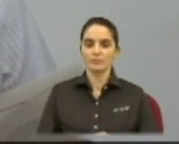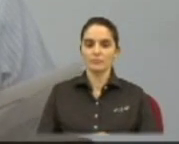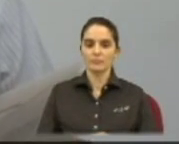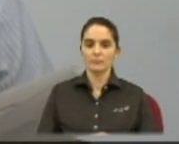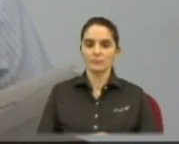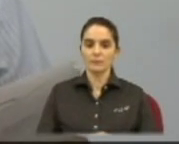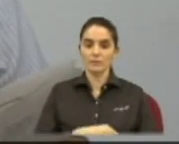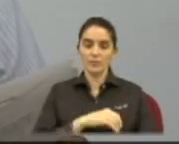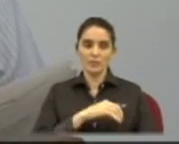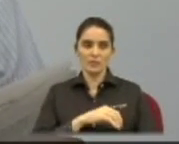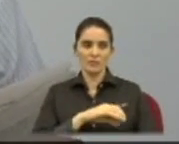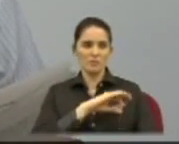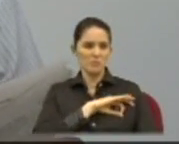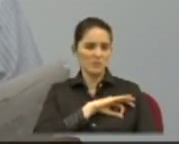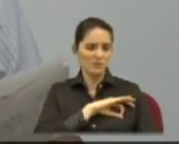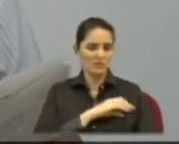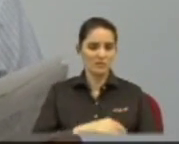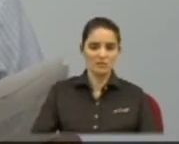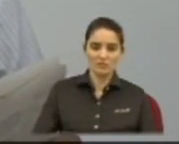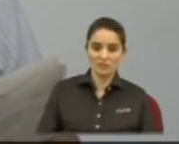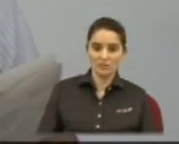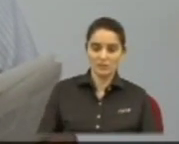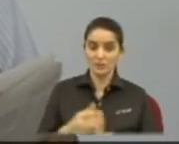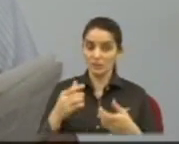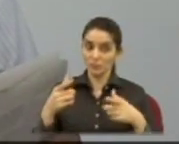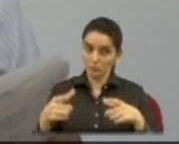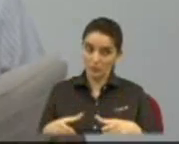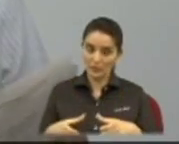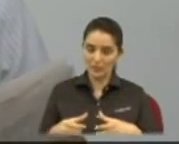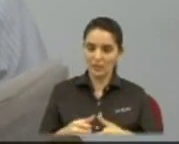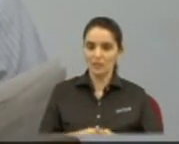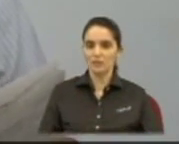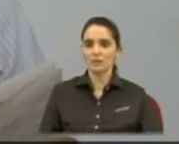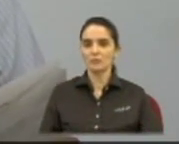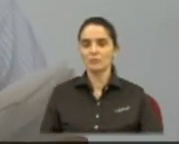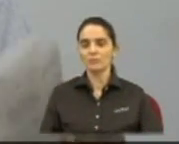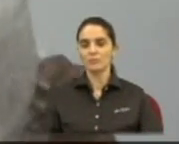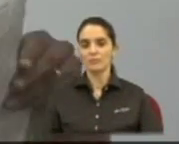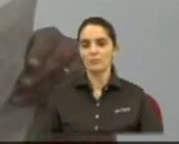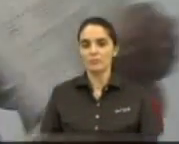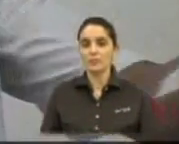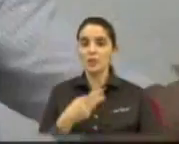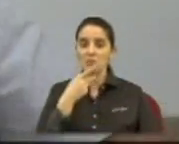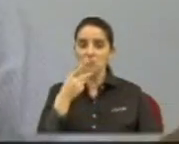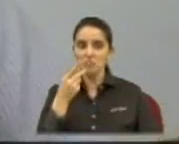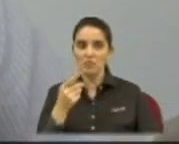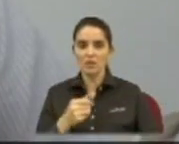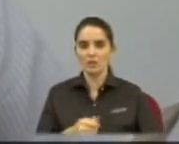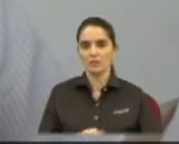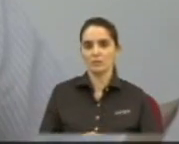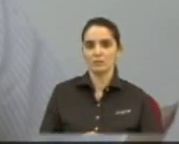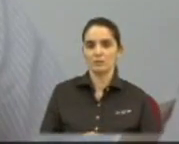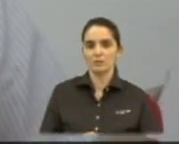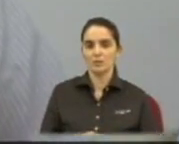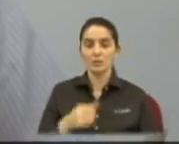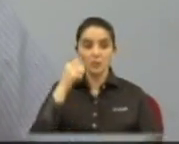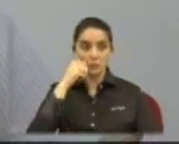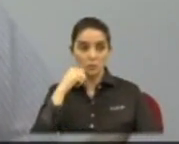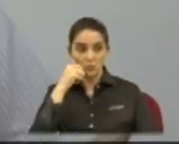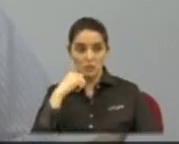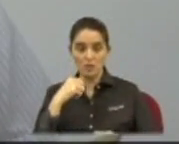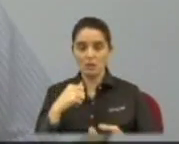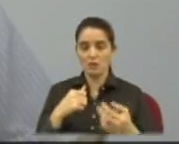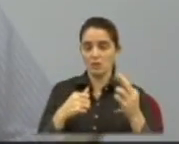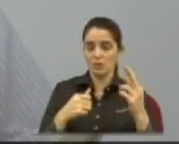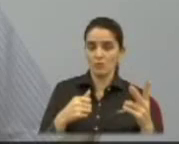mulheres, nesse caso, é um atendimento que leva a diferenciar com relação ao homem. O homem